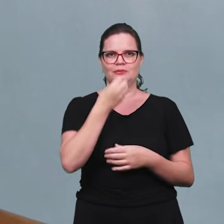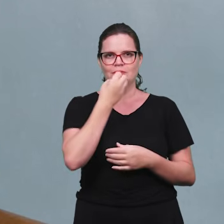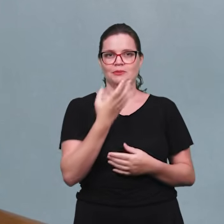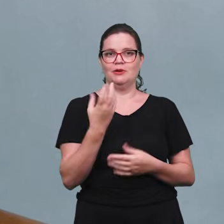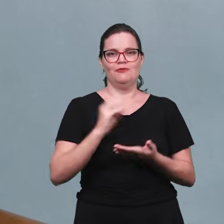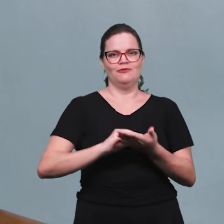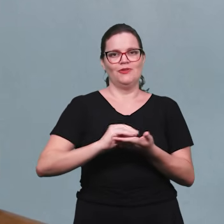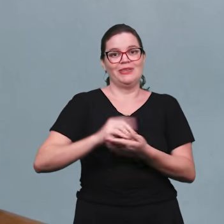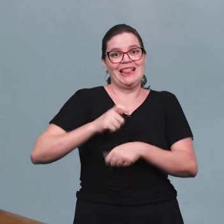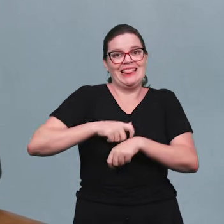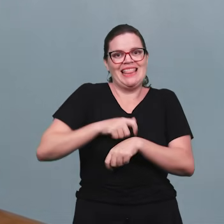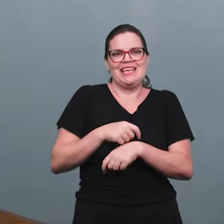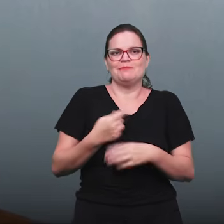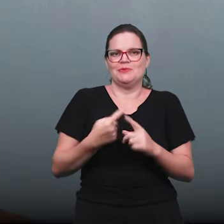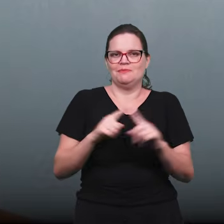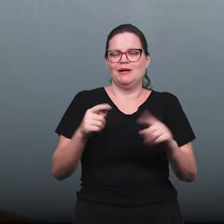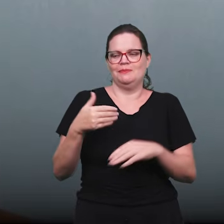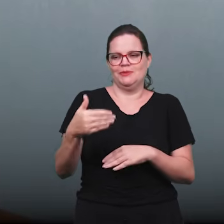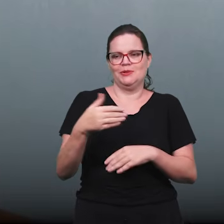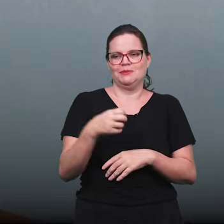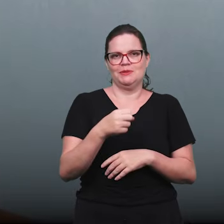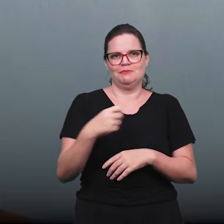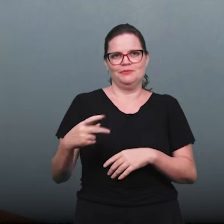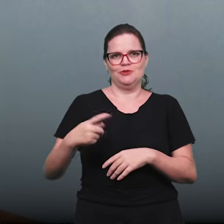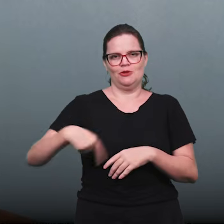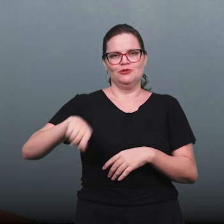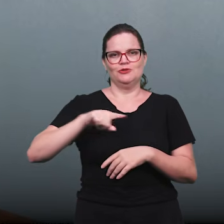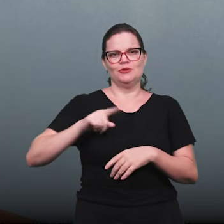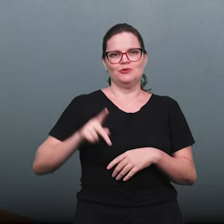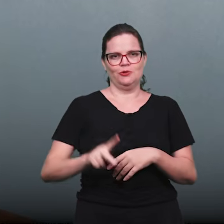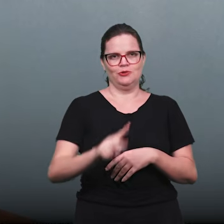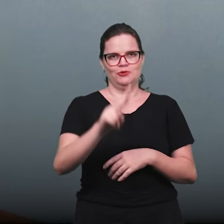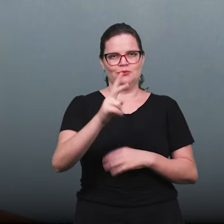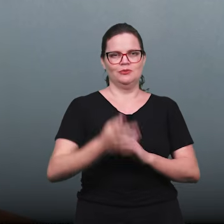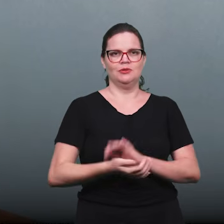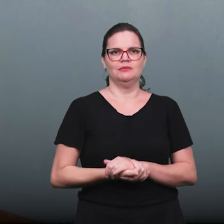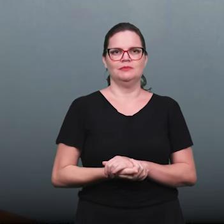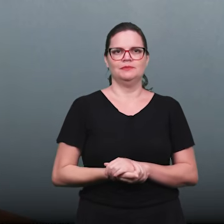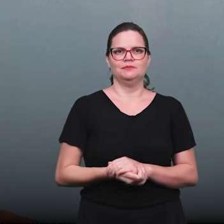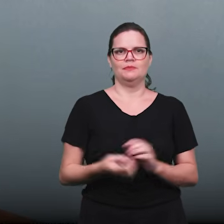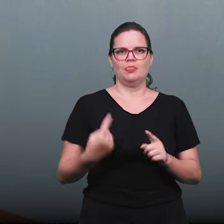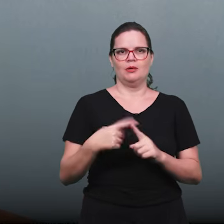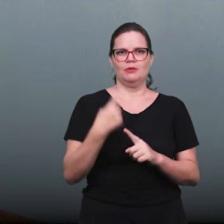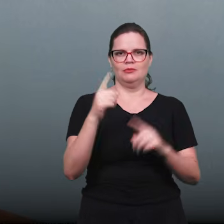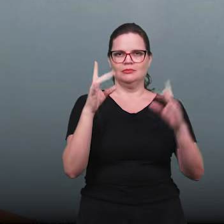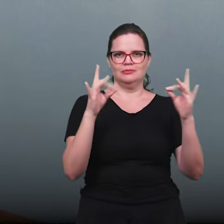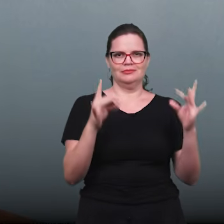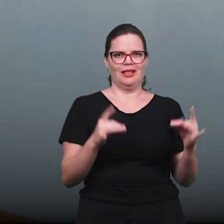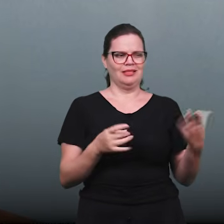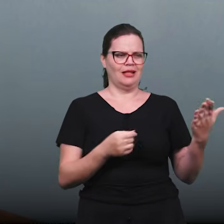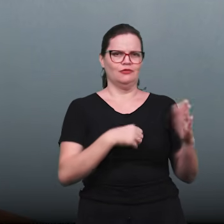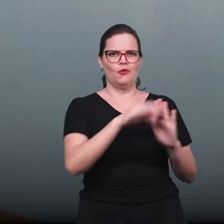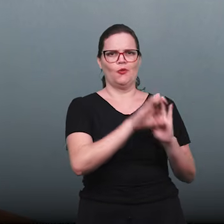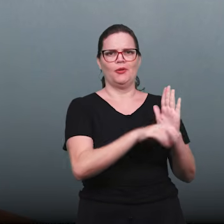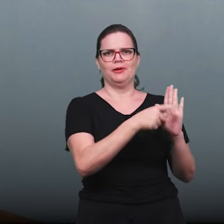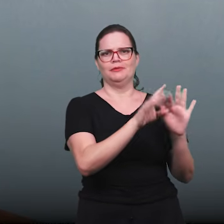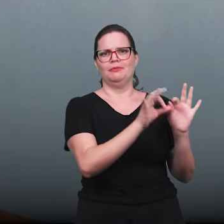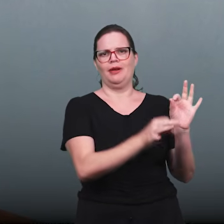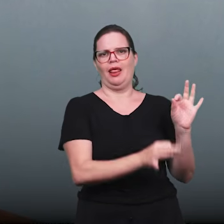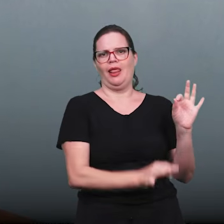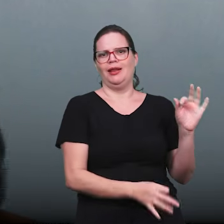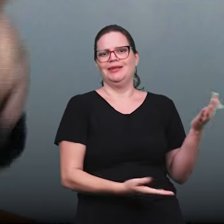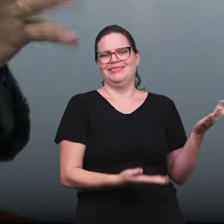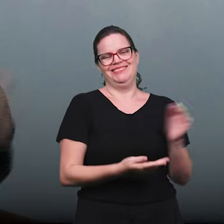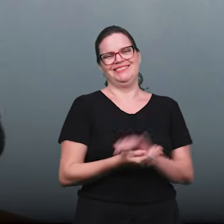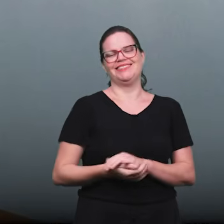aqui, falta tempo, né? Mas vamos para o próximo episódio, porque só metade do episódio foi o currículo do Daniel, não